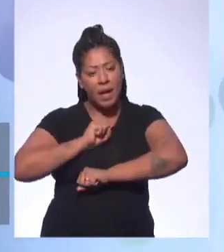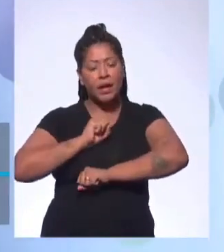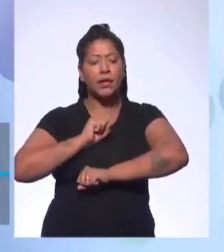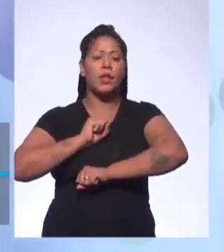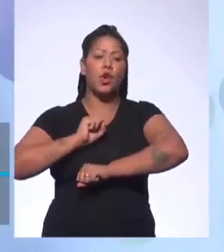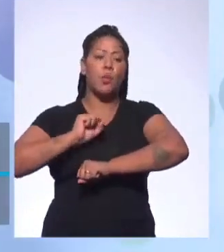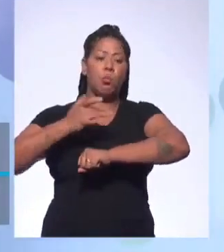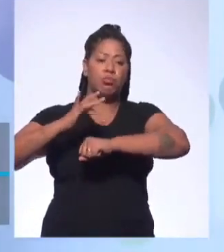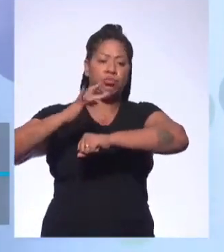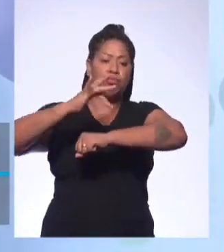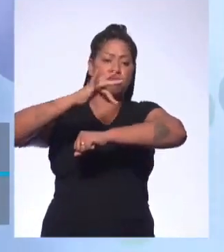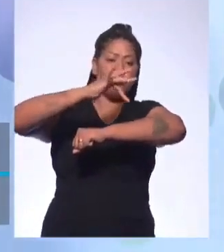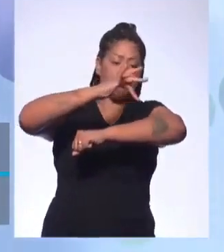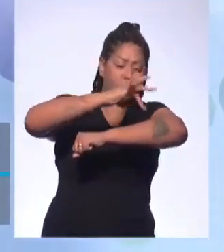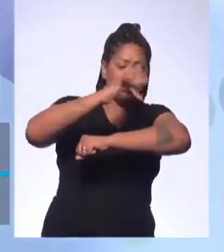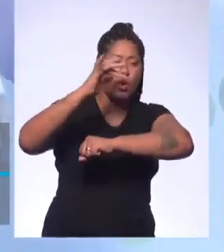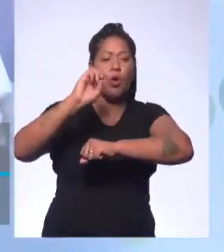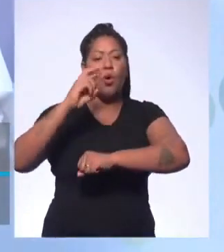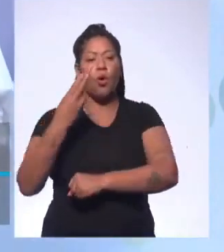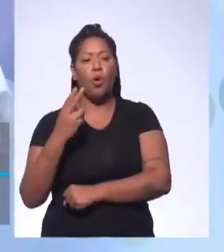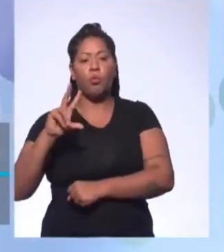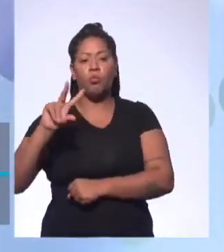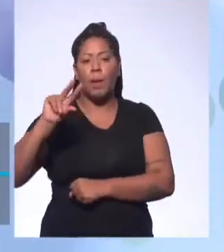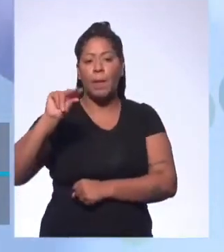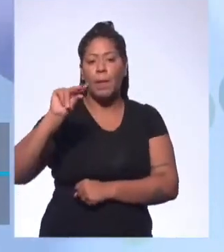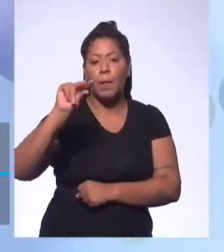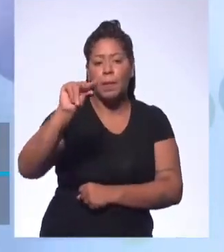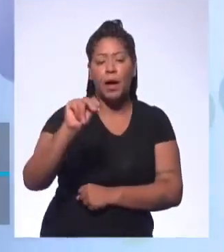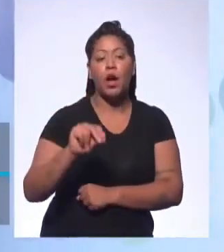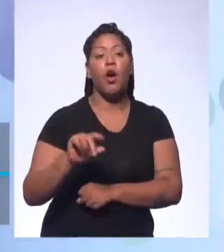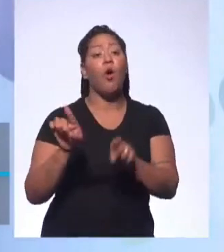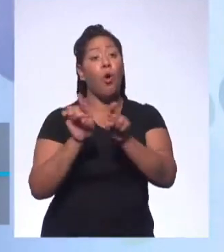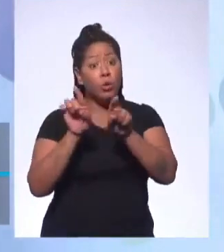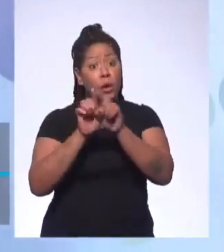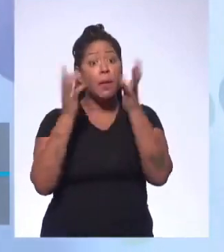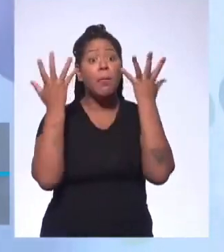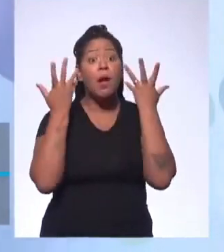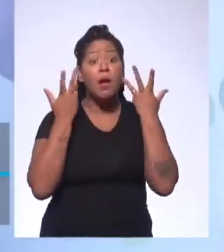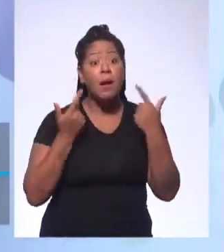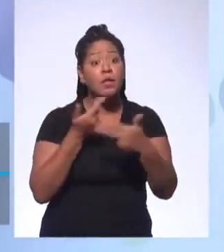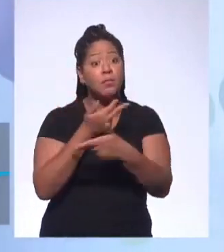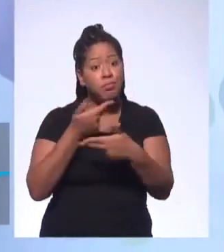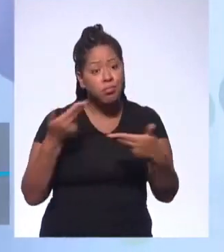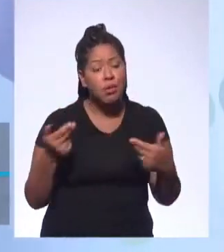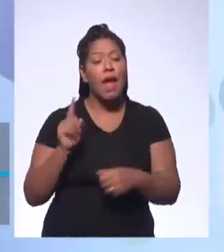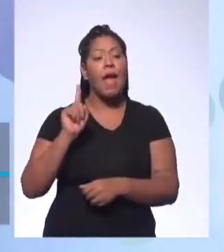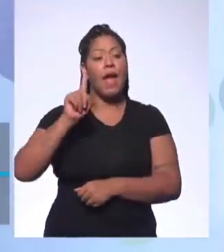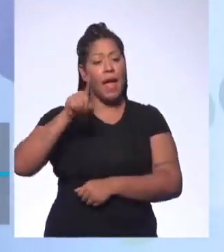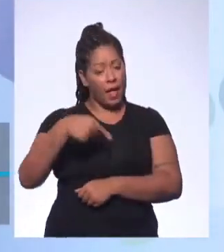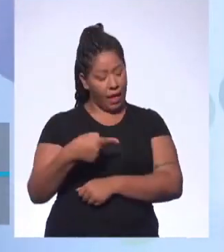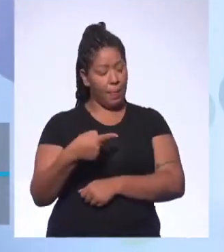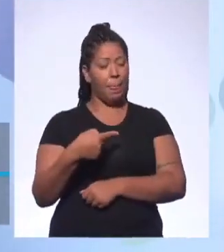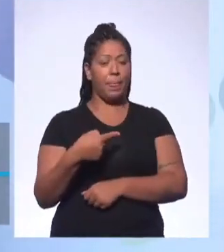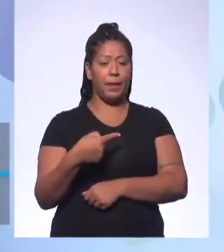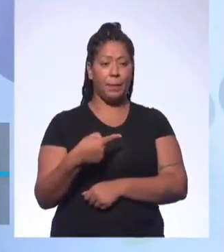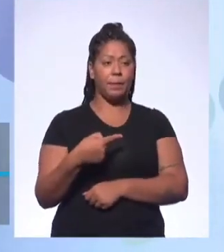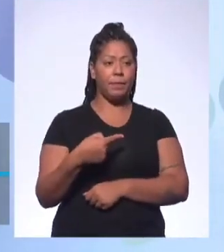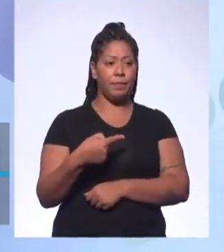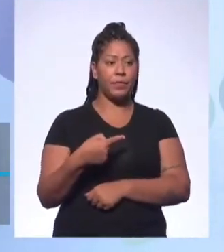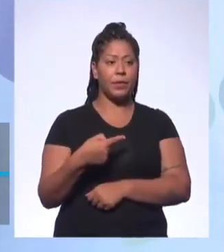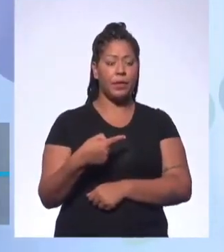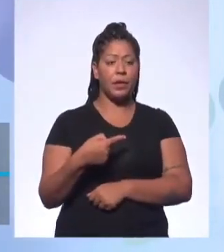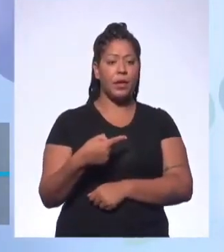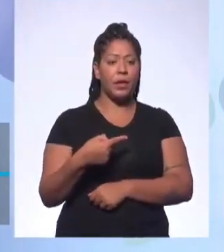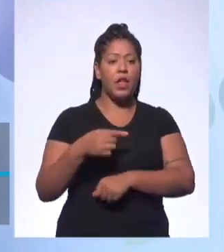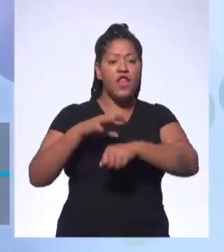protozoário, ou até por um verme, tá bom? O verme já é um animalzinho. Então, é infecção quando está sendo atacado por um